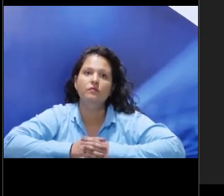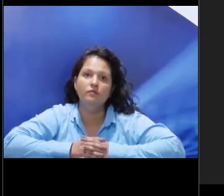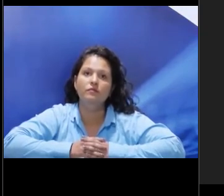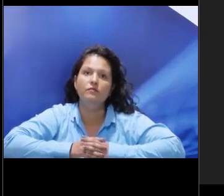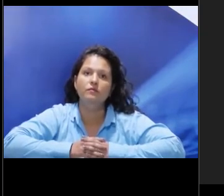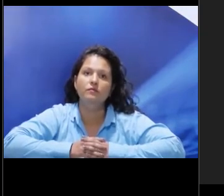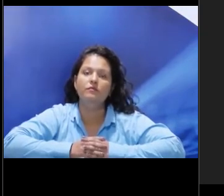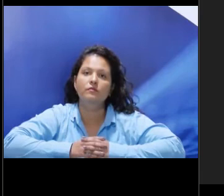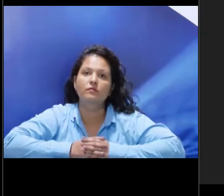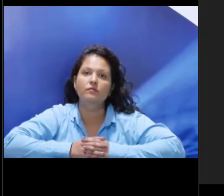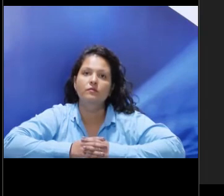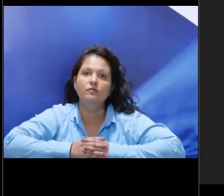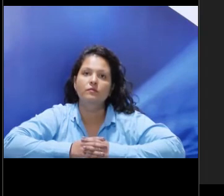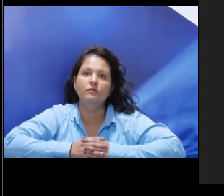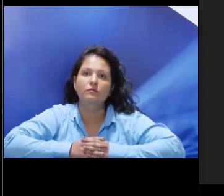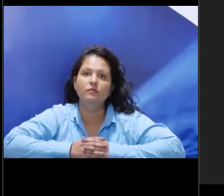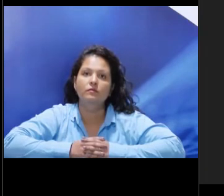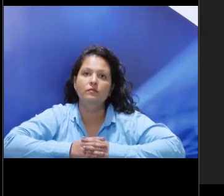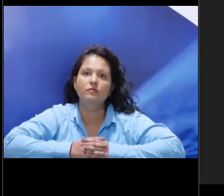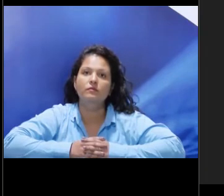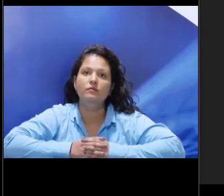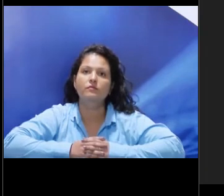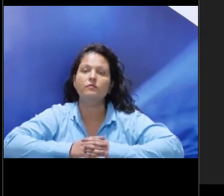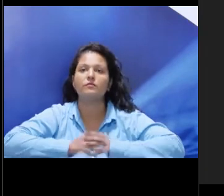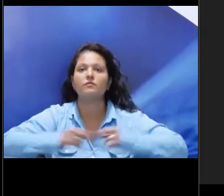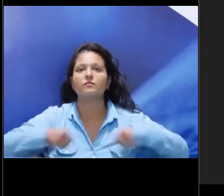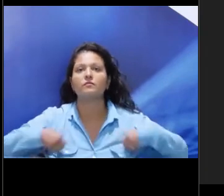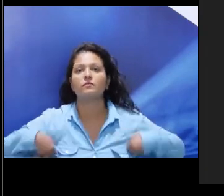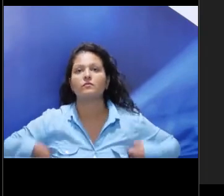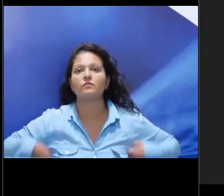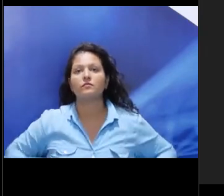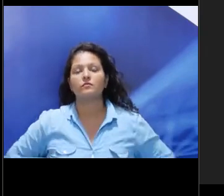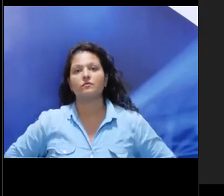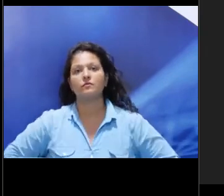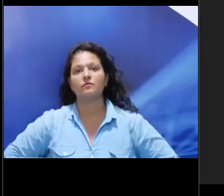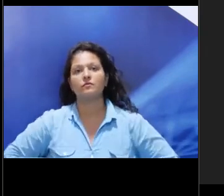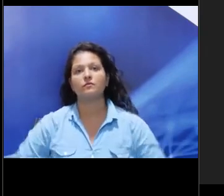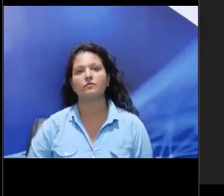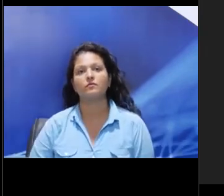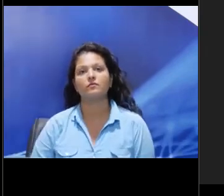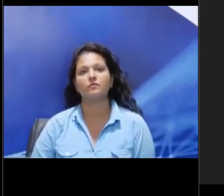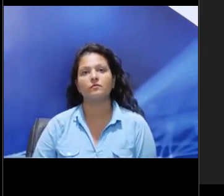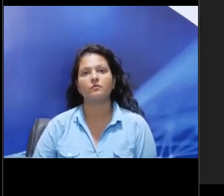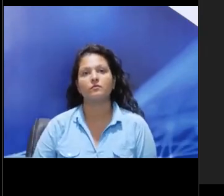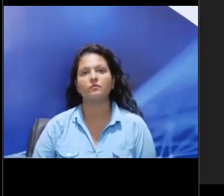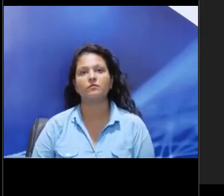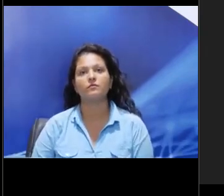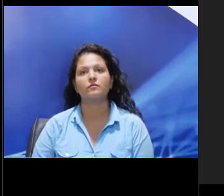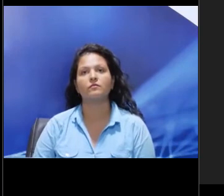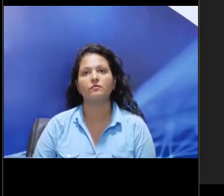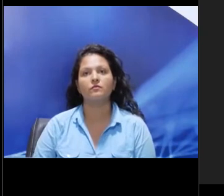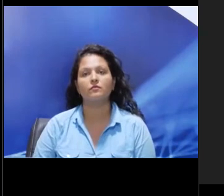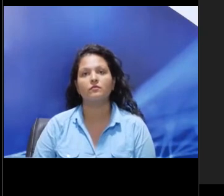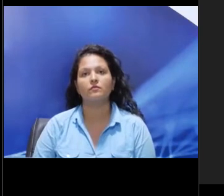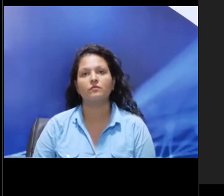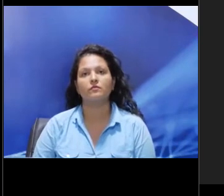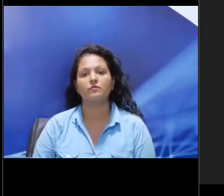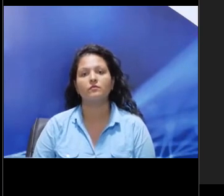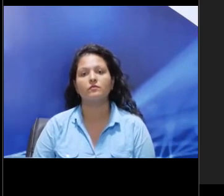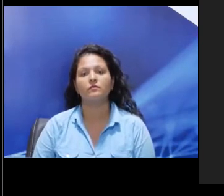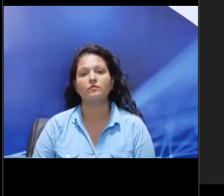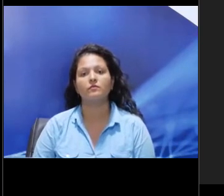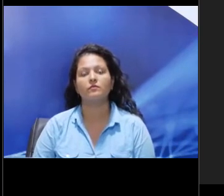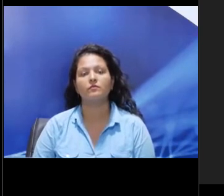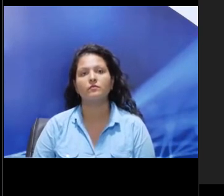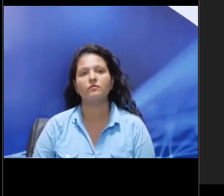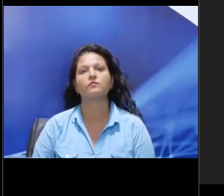que a altura ela vai ser muito com base para qual tipo de animal que vai estar alimentando, né? Por exemplo, hoje tem propriedades